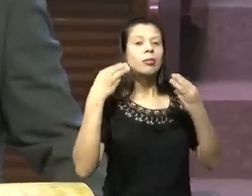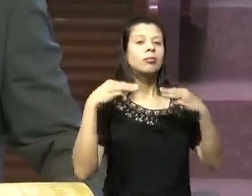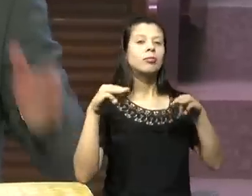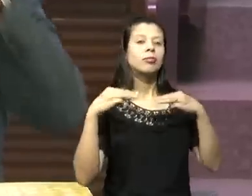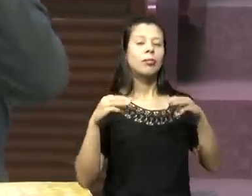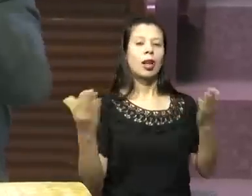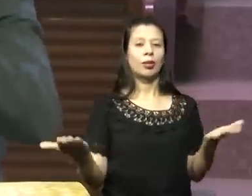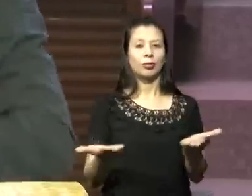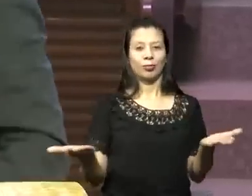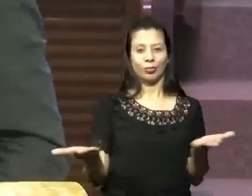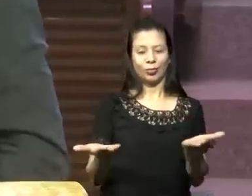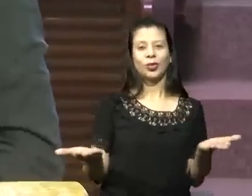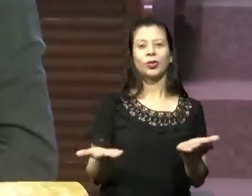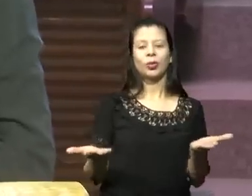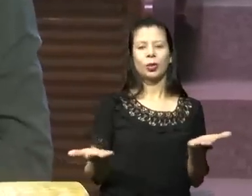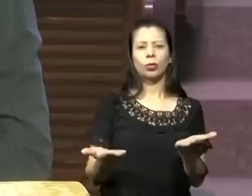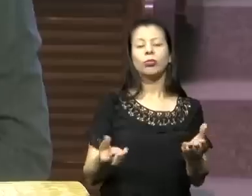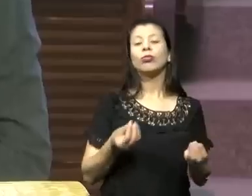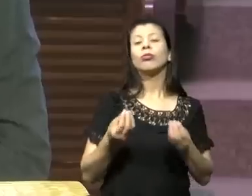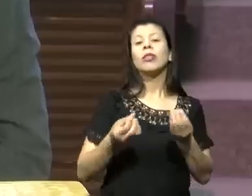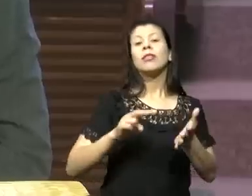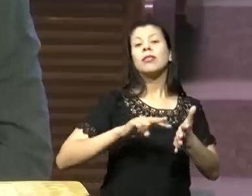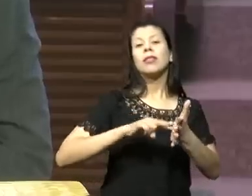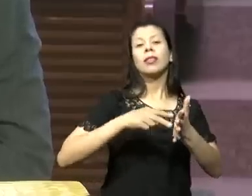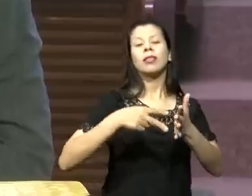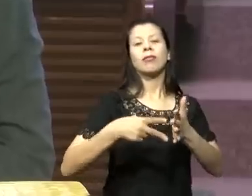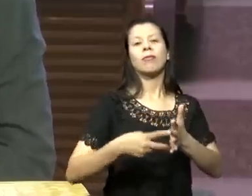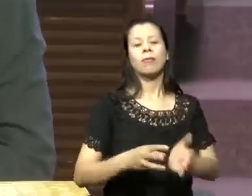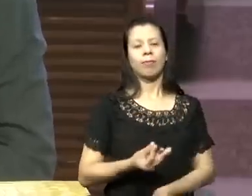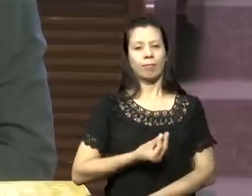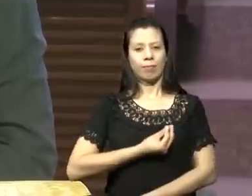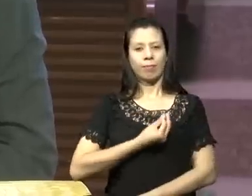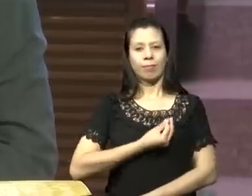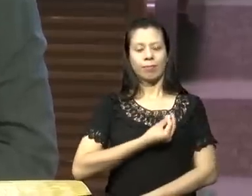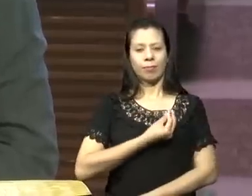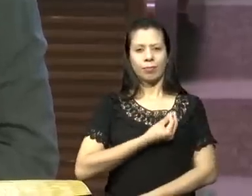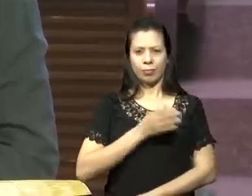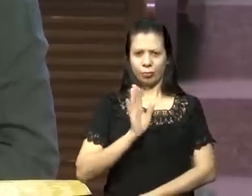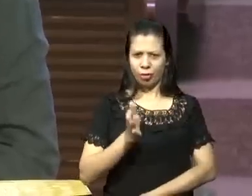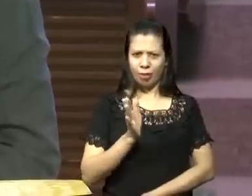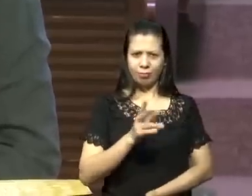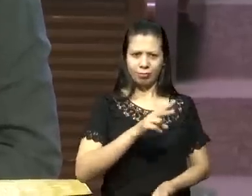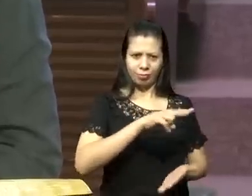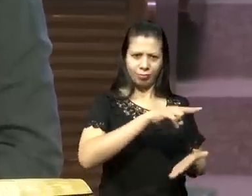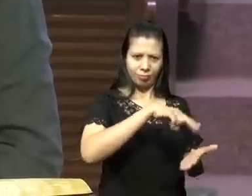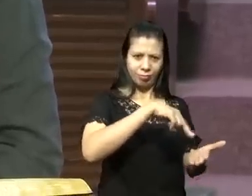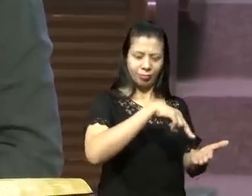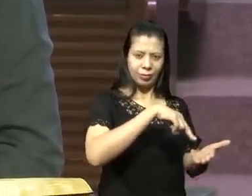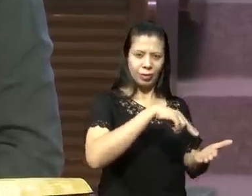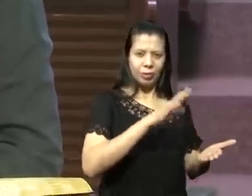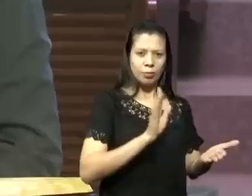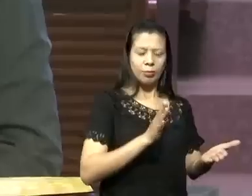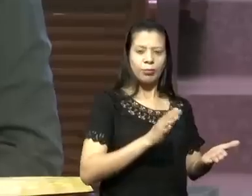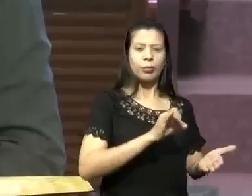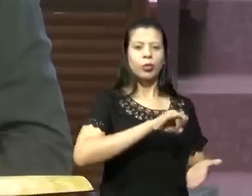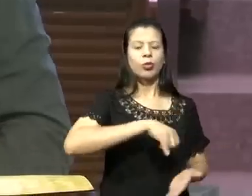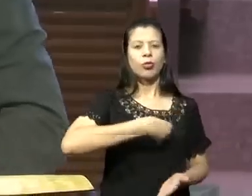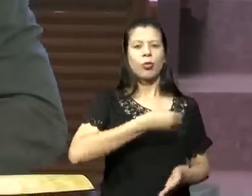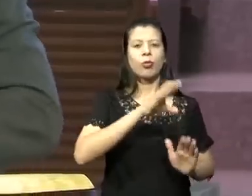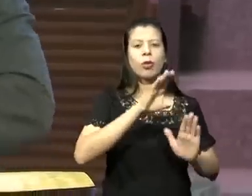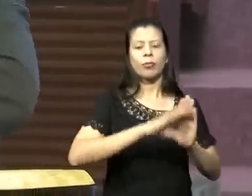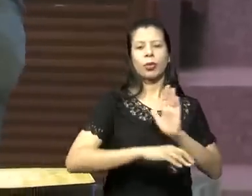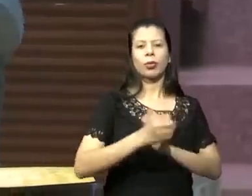e o que essa mensagem significa para você achou Aí São João Capítulo 5 São João Capítulo 8